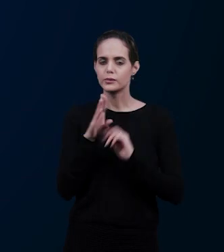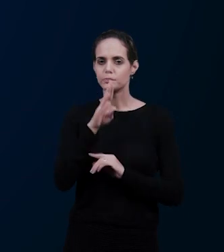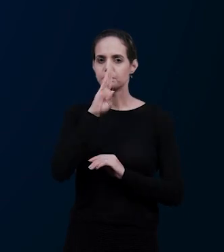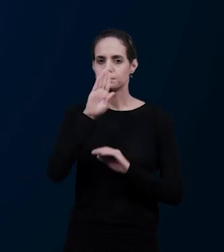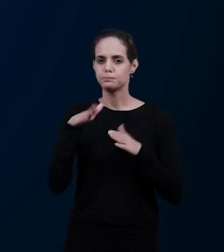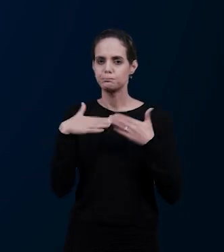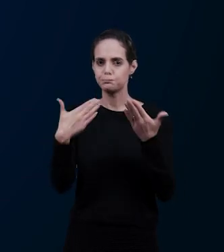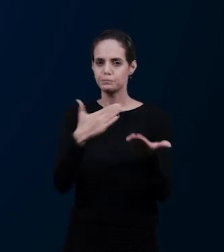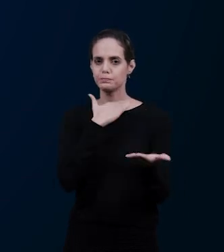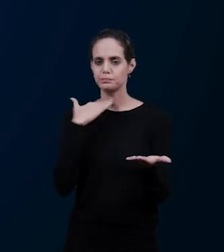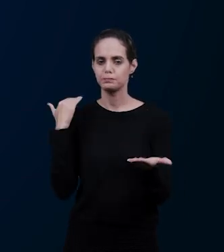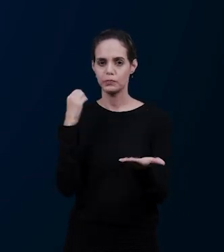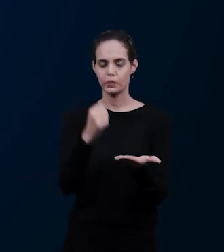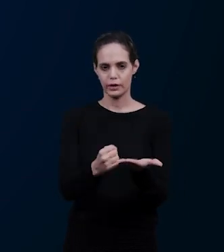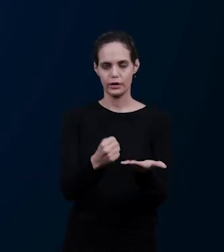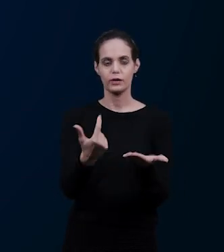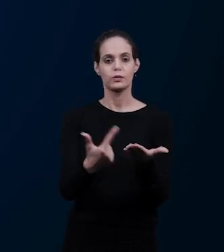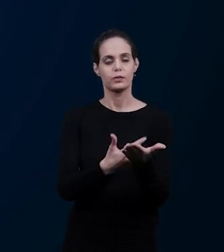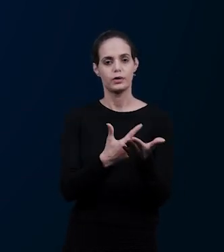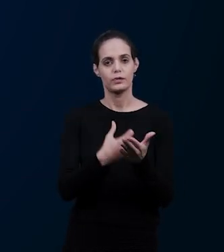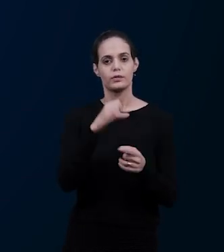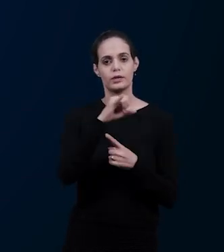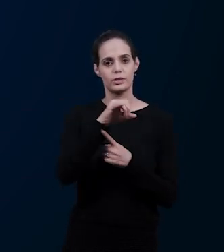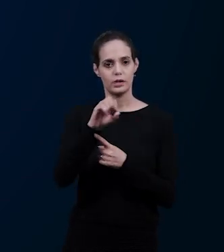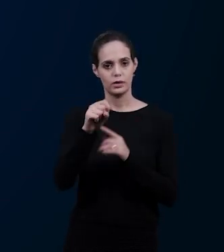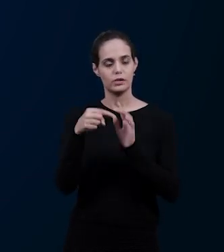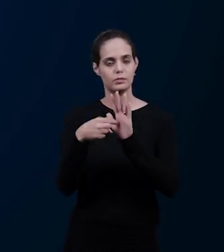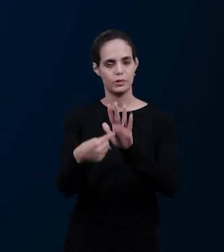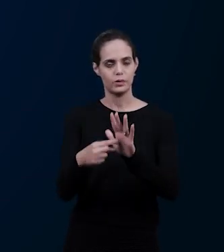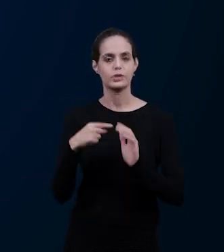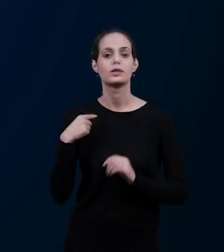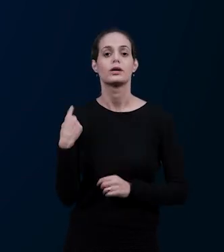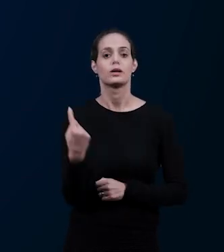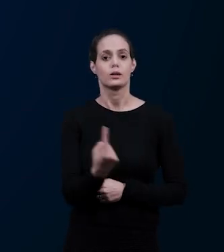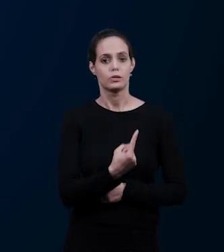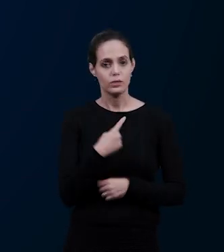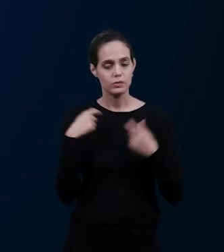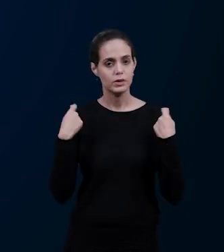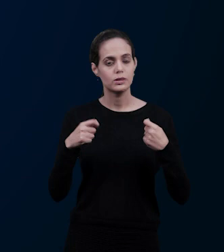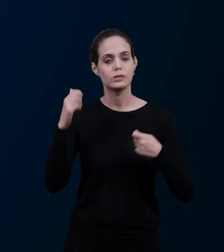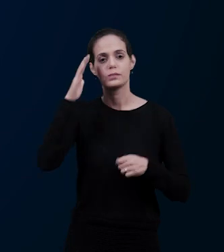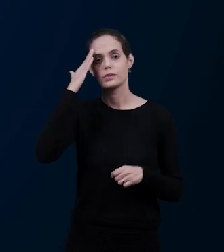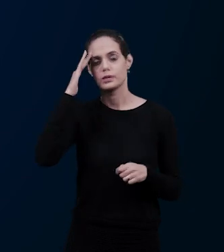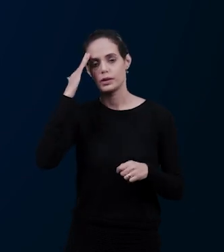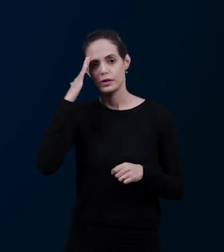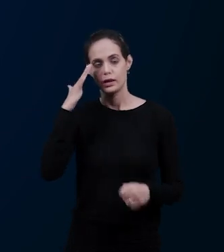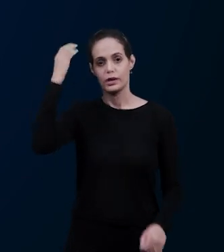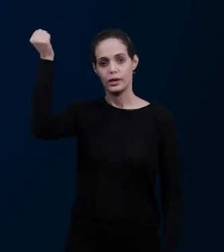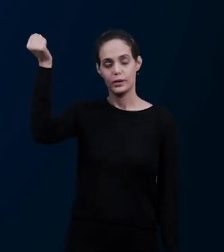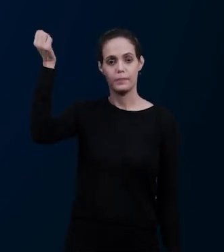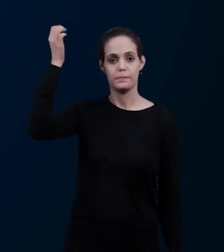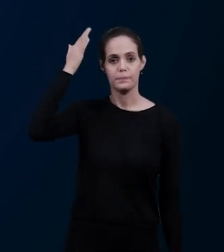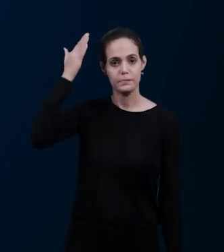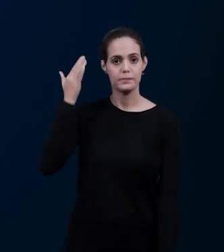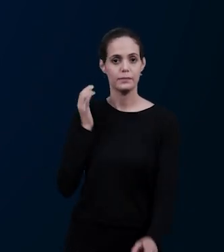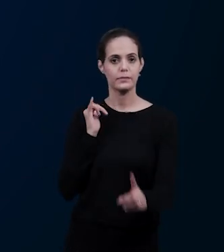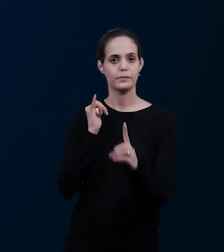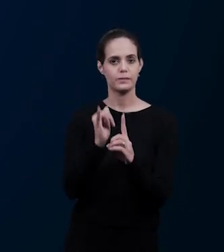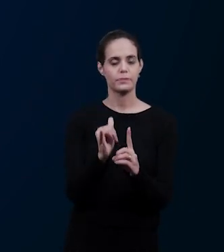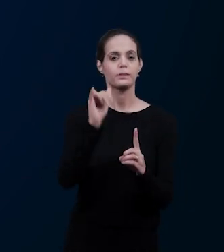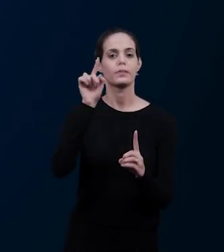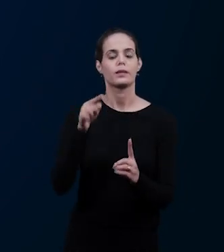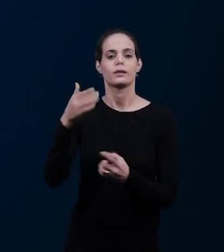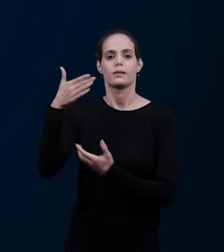está profetizado no livro de Isaías. É importante que nós entendamos que a luz da